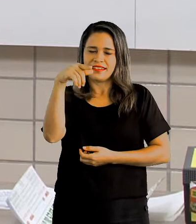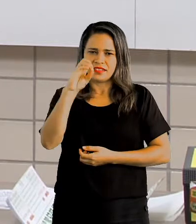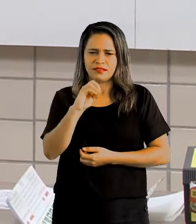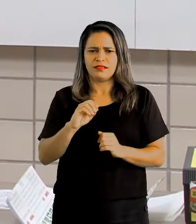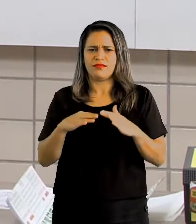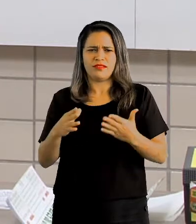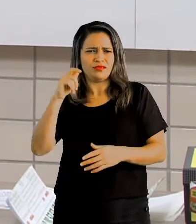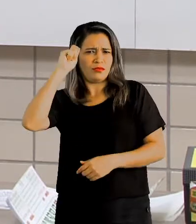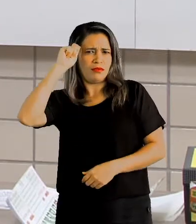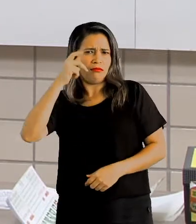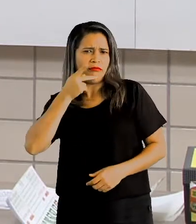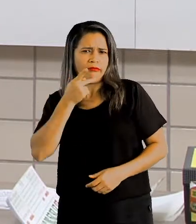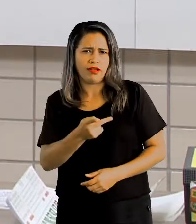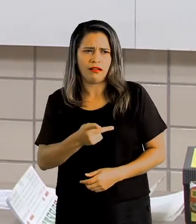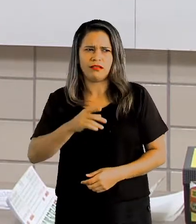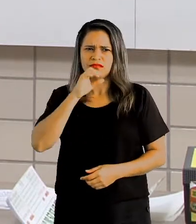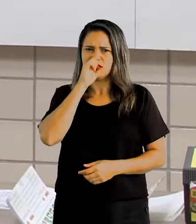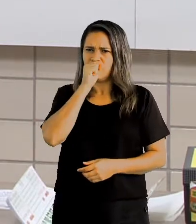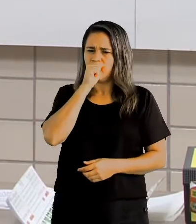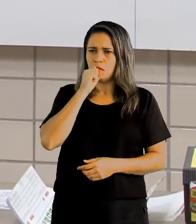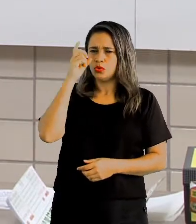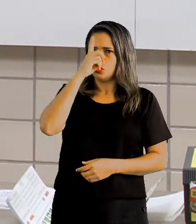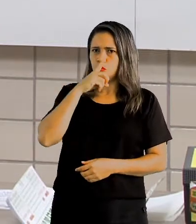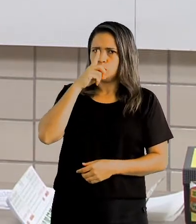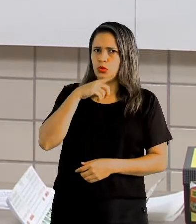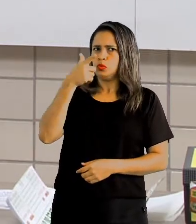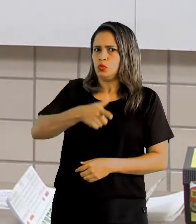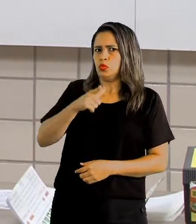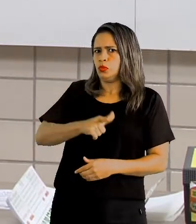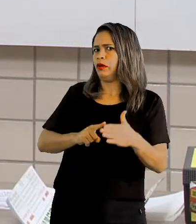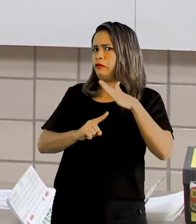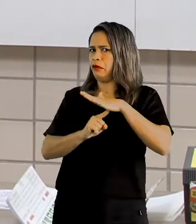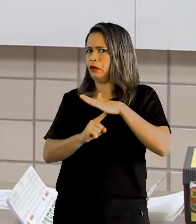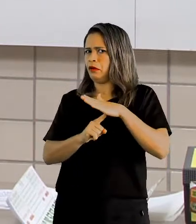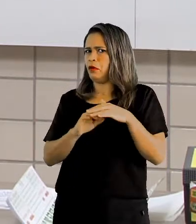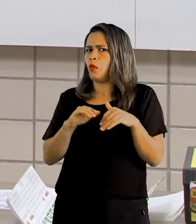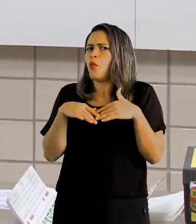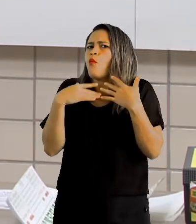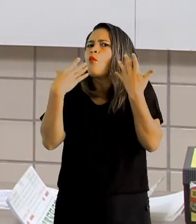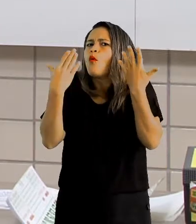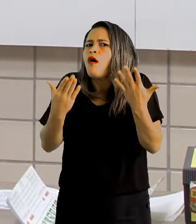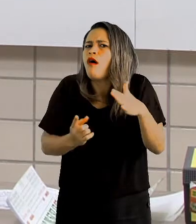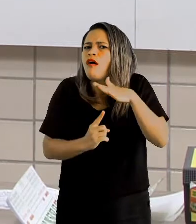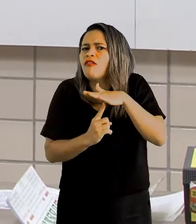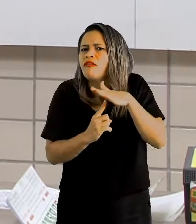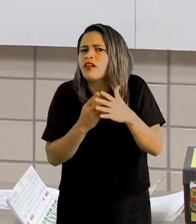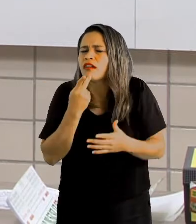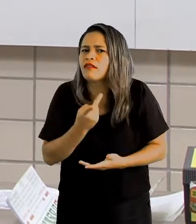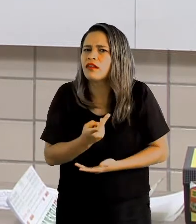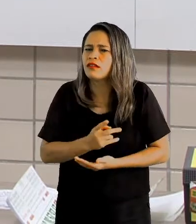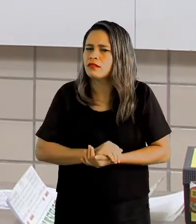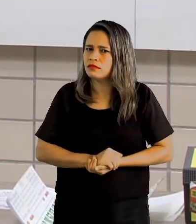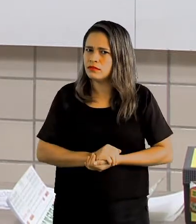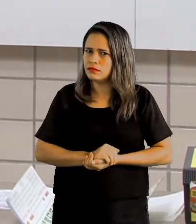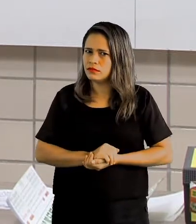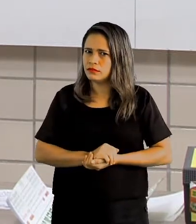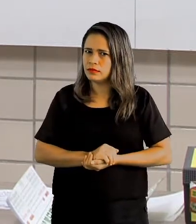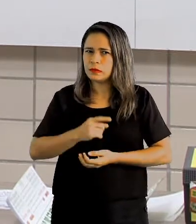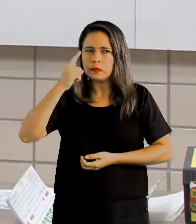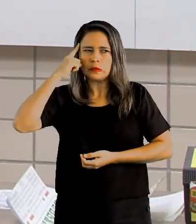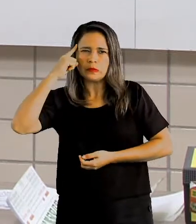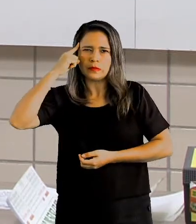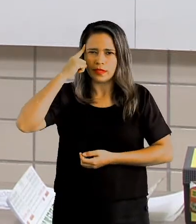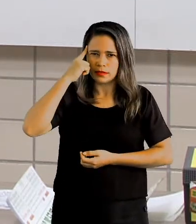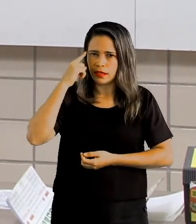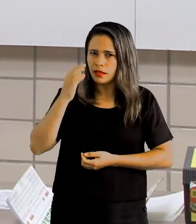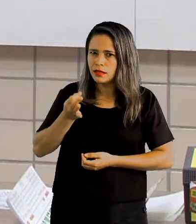autor diz que sábado e domingo não tem feira, de que feira ele está falando? Pensaram